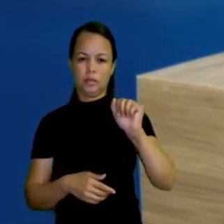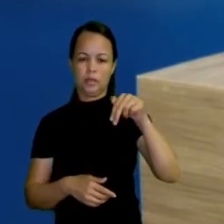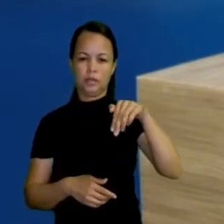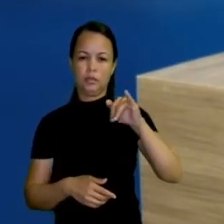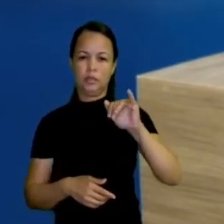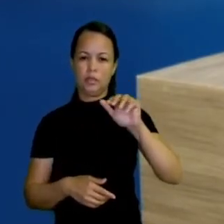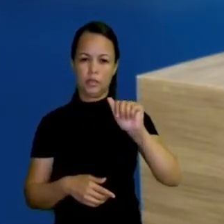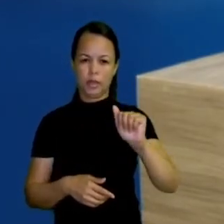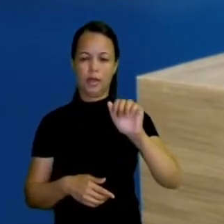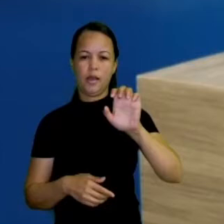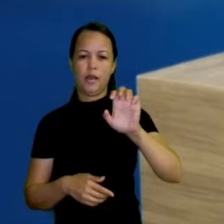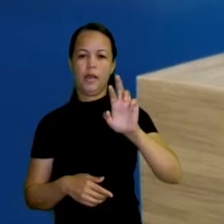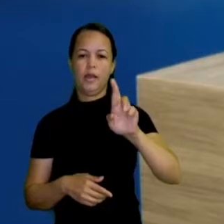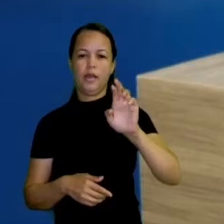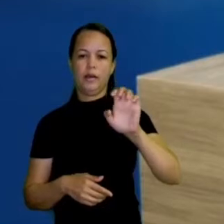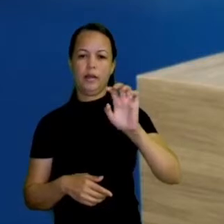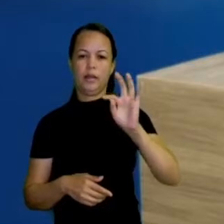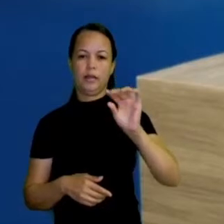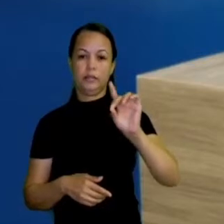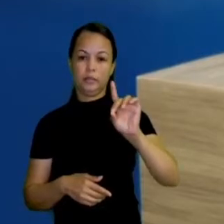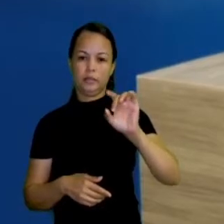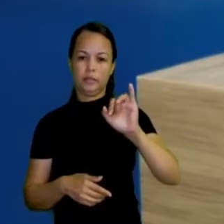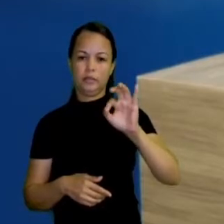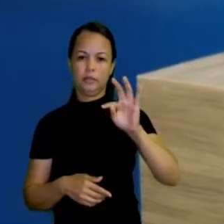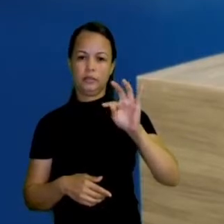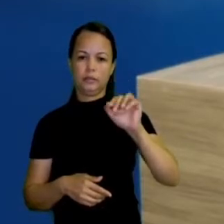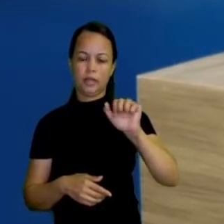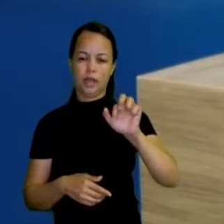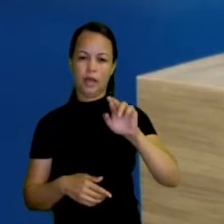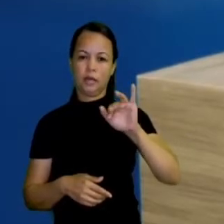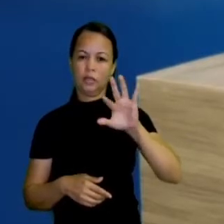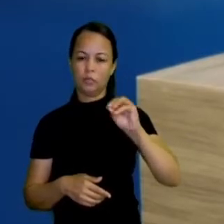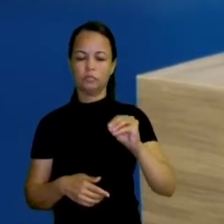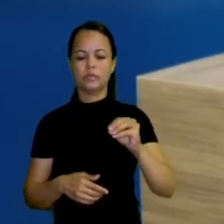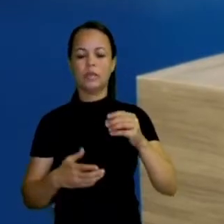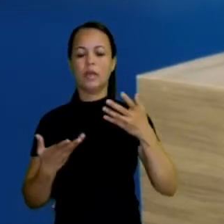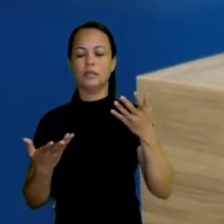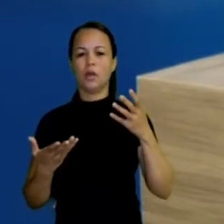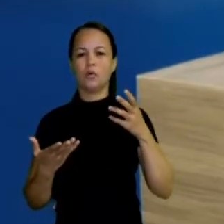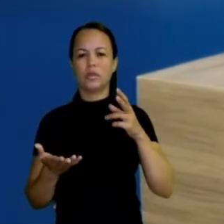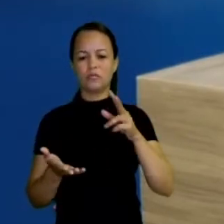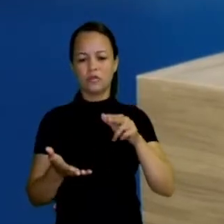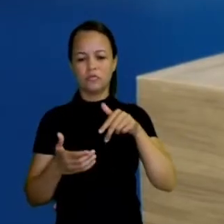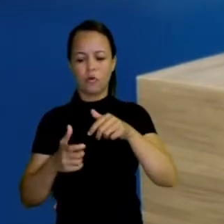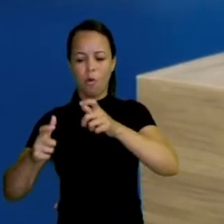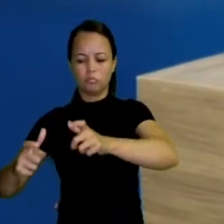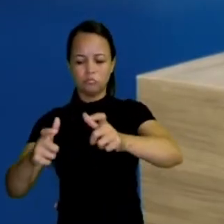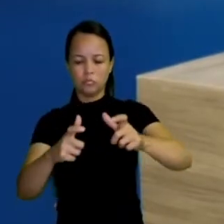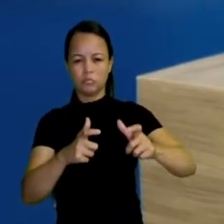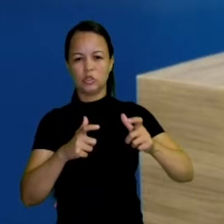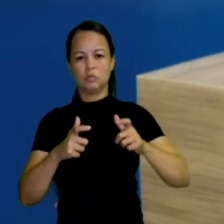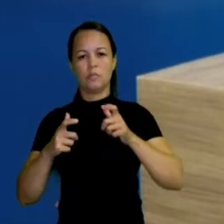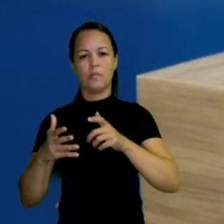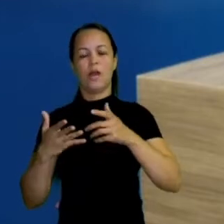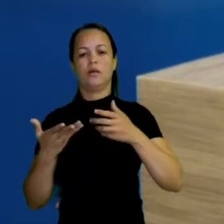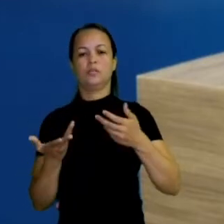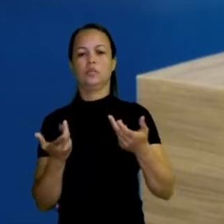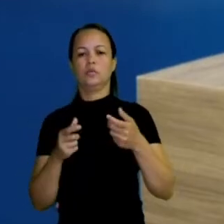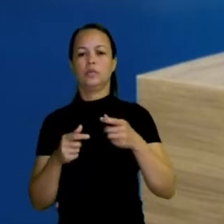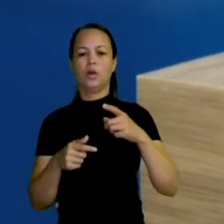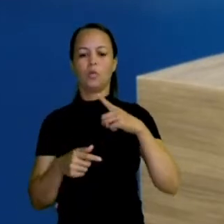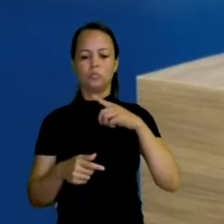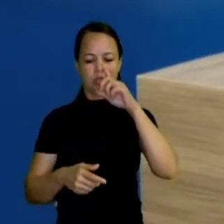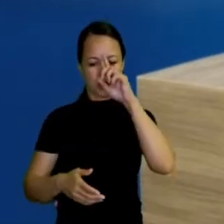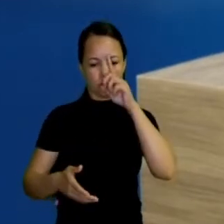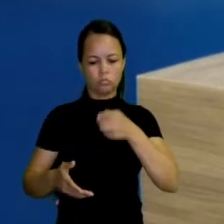ele era responsável por dar enfoque àquele espaço. Então, o donatário que vem ali do dono, ele